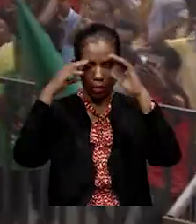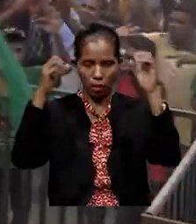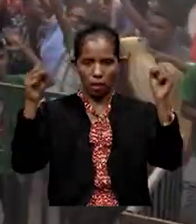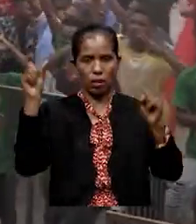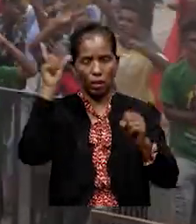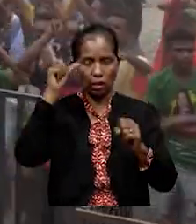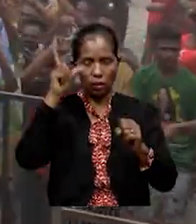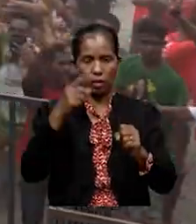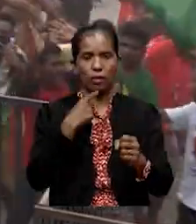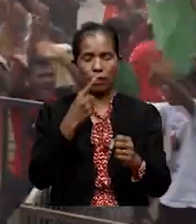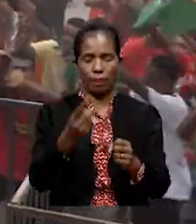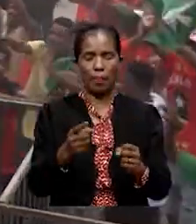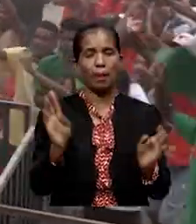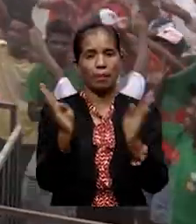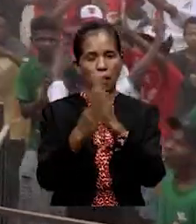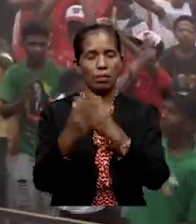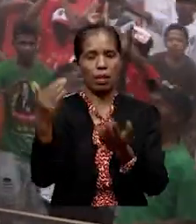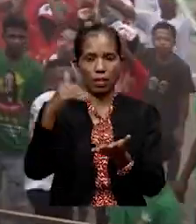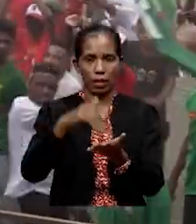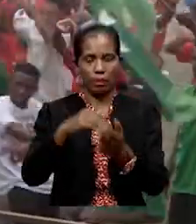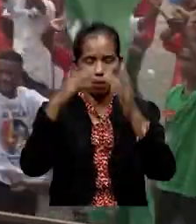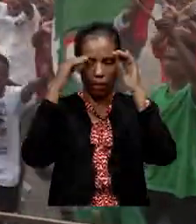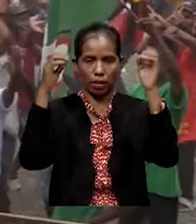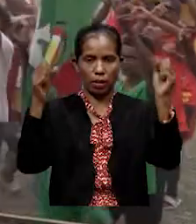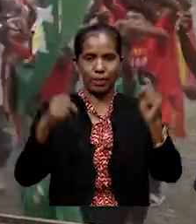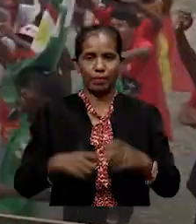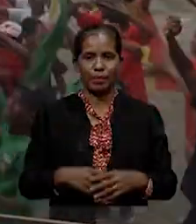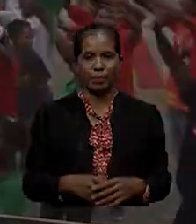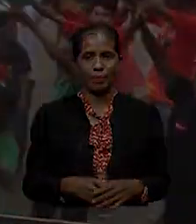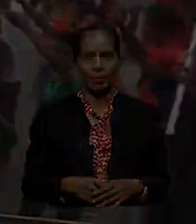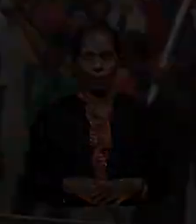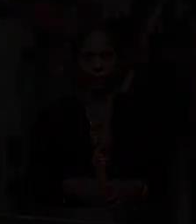Guterres Luolo reeleito. Agustino da Costa, Dilma Sujeti, ZMN.